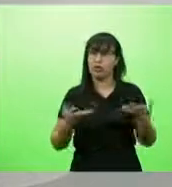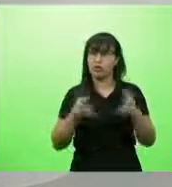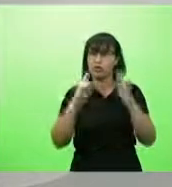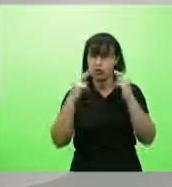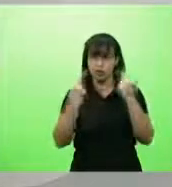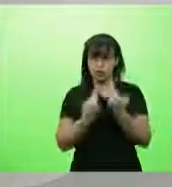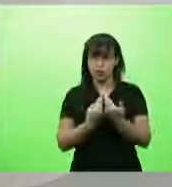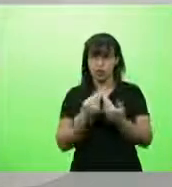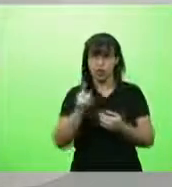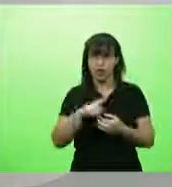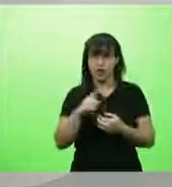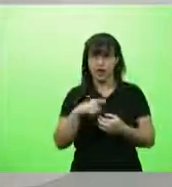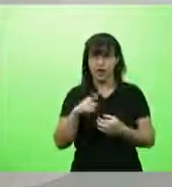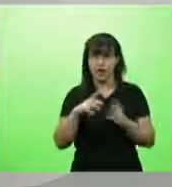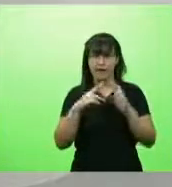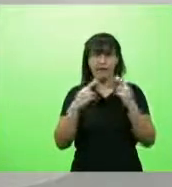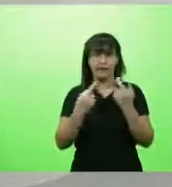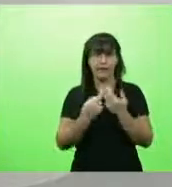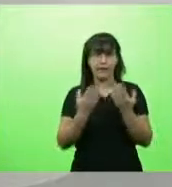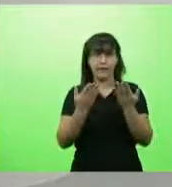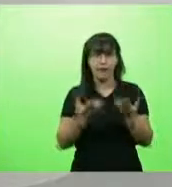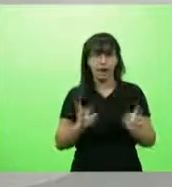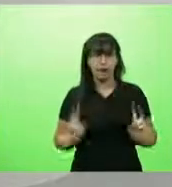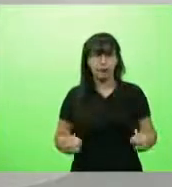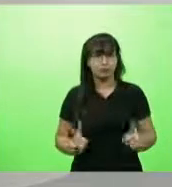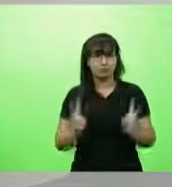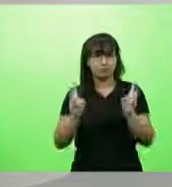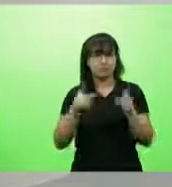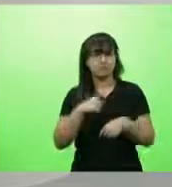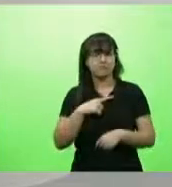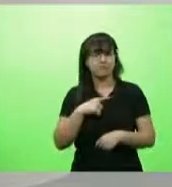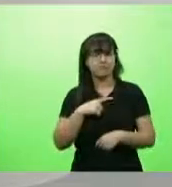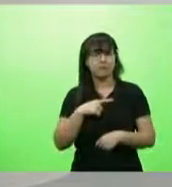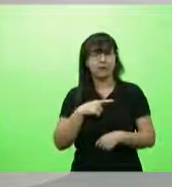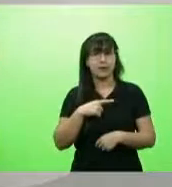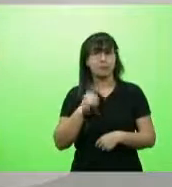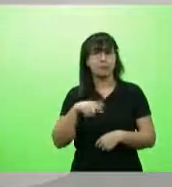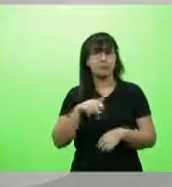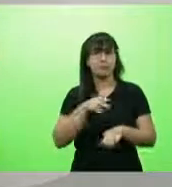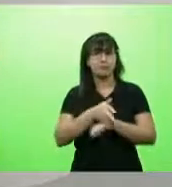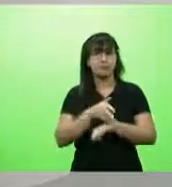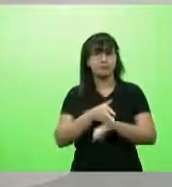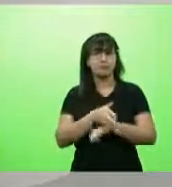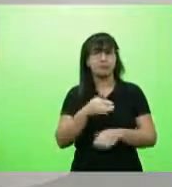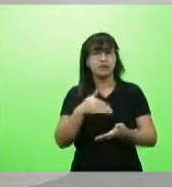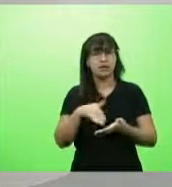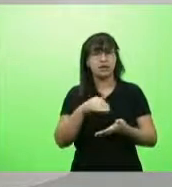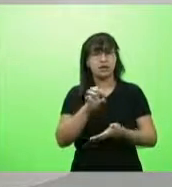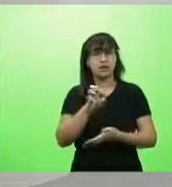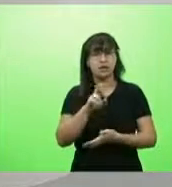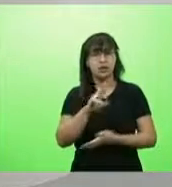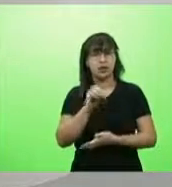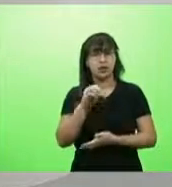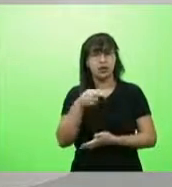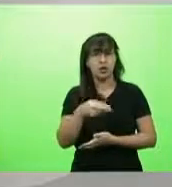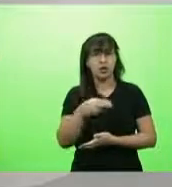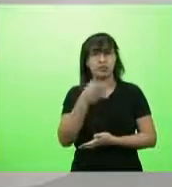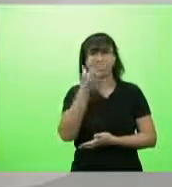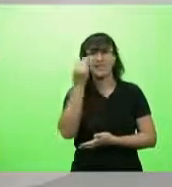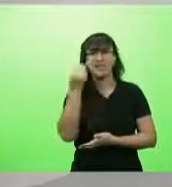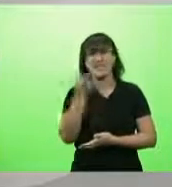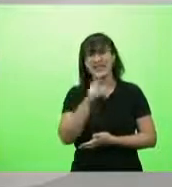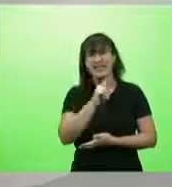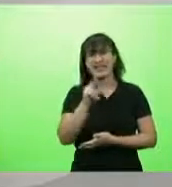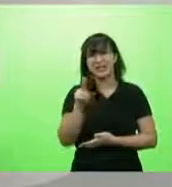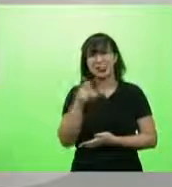reunião muito valorosa. Participação também do secretário Heron, tinha me esquecido de mencionar